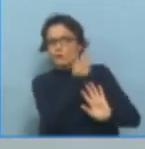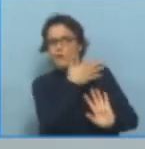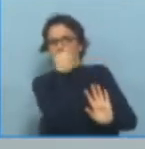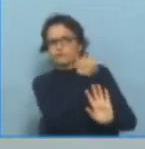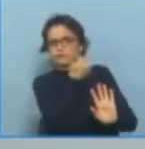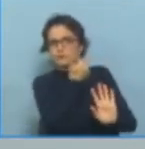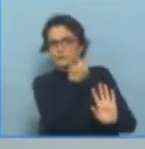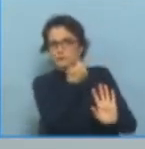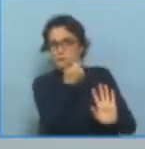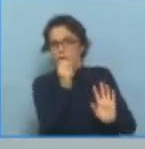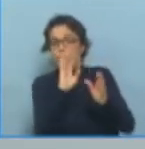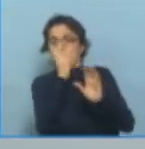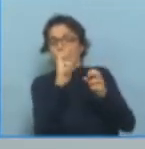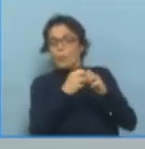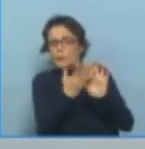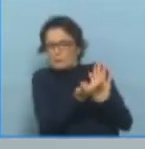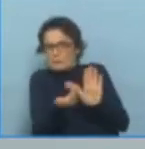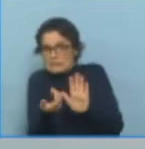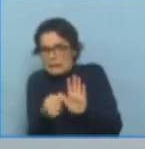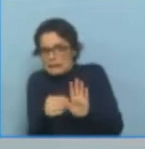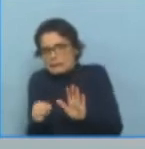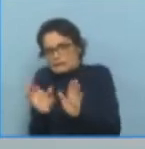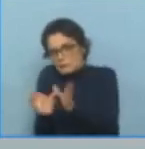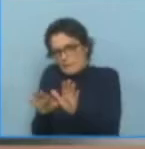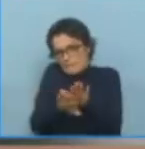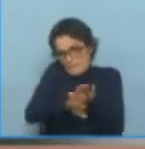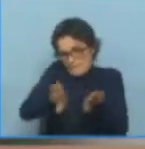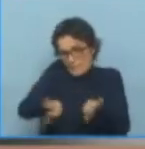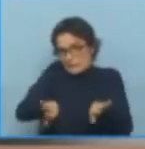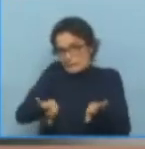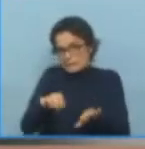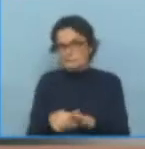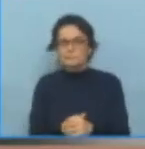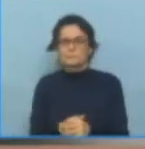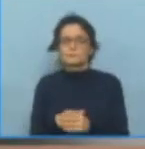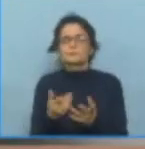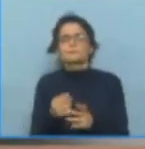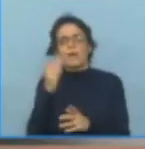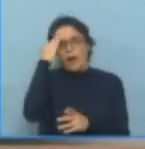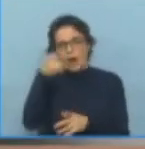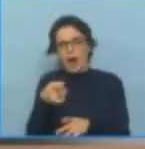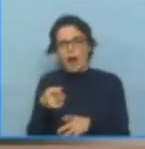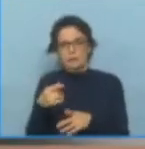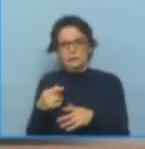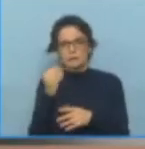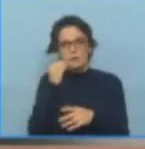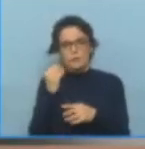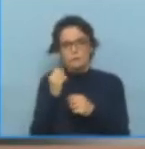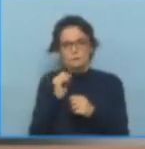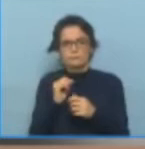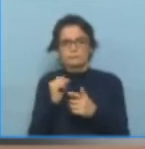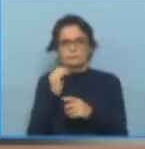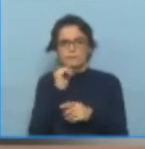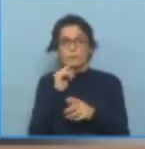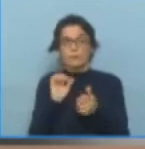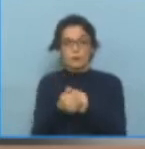necessário reabilitar e reaprender a lidar com a morte? Eu creio que sim, creio que é necessário. Nós com